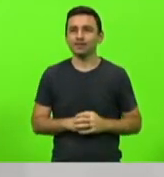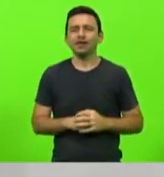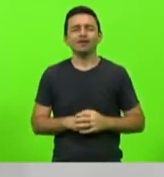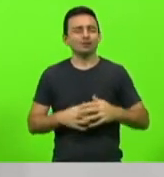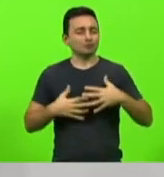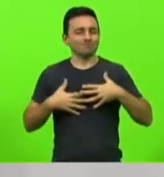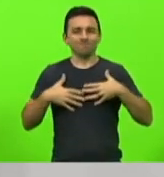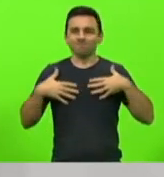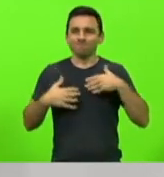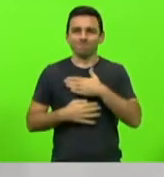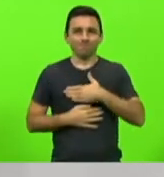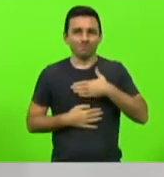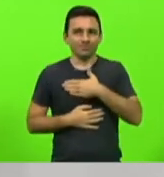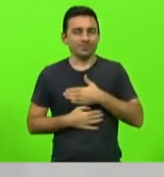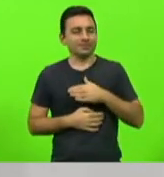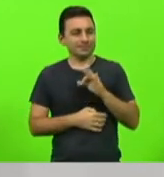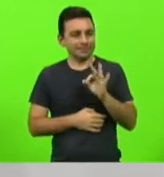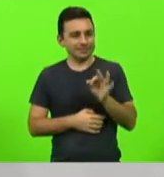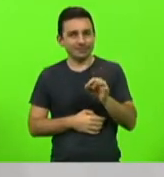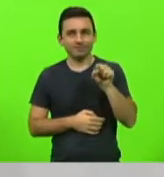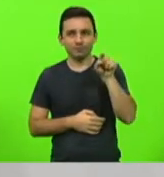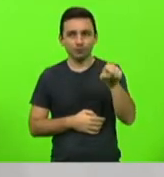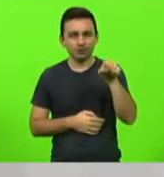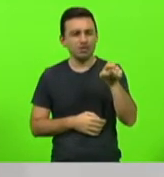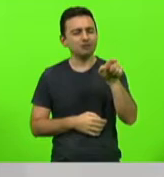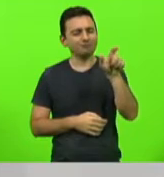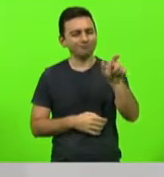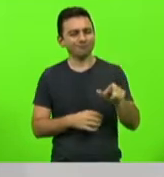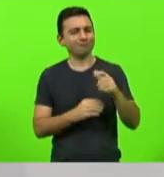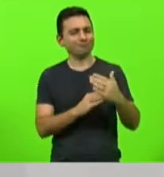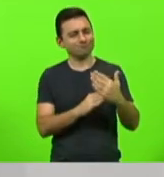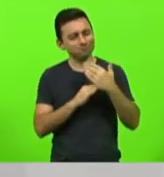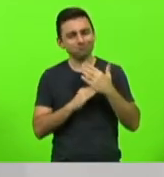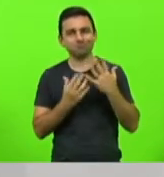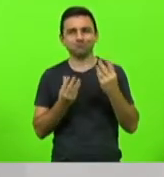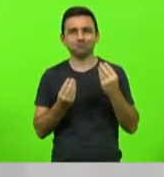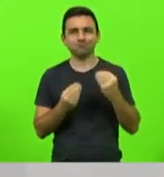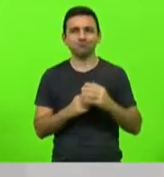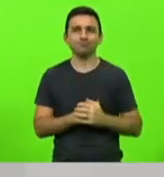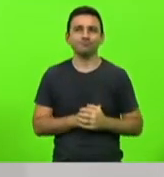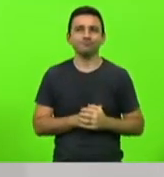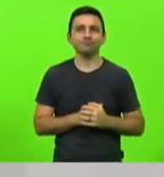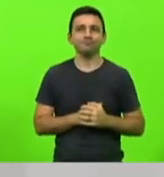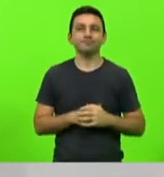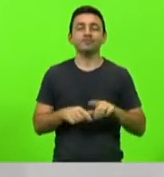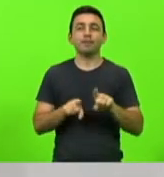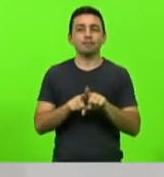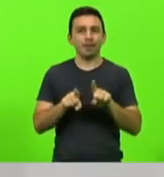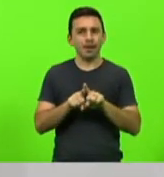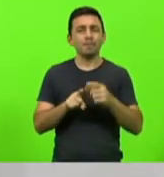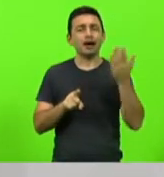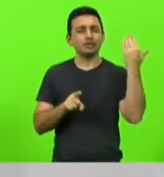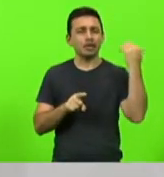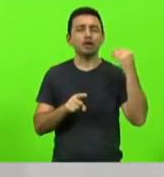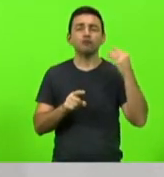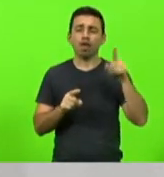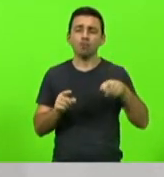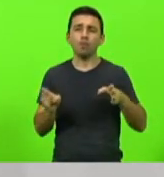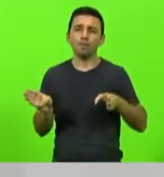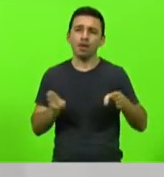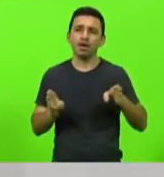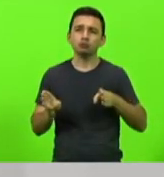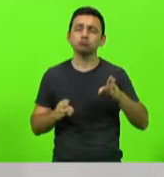você hoje nos ajudando aí e fez parte daquele momento histórico.